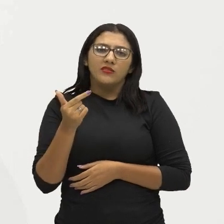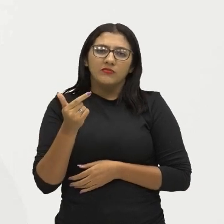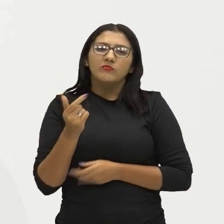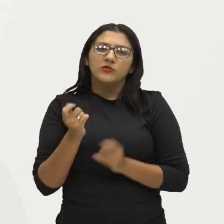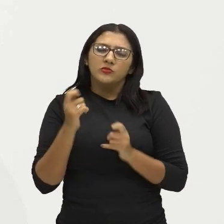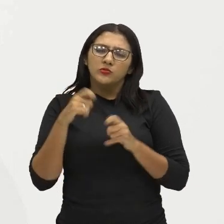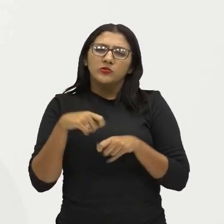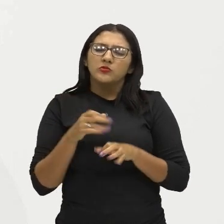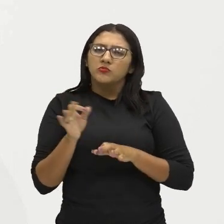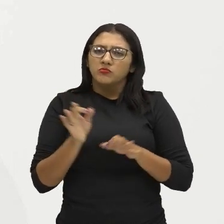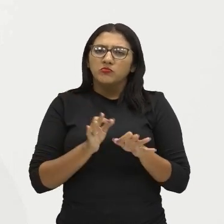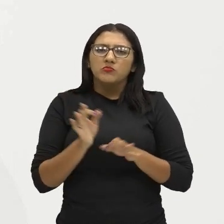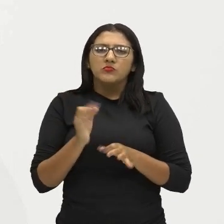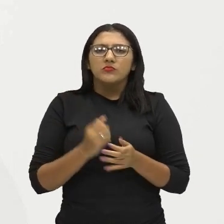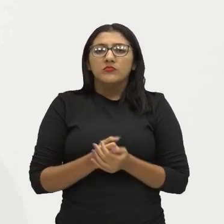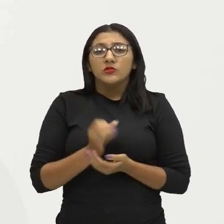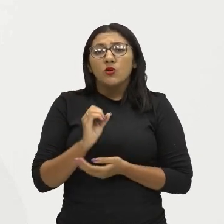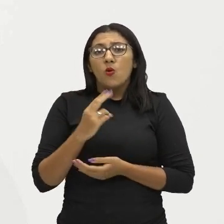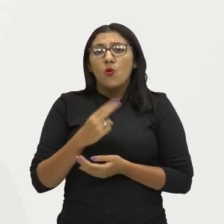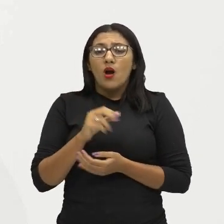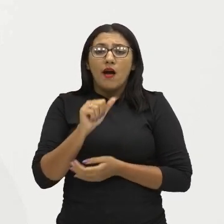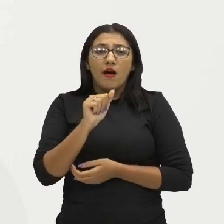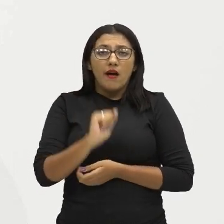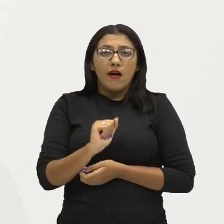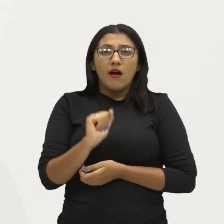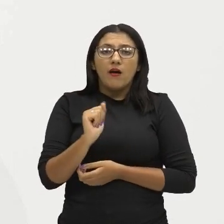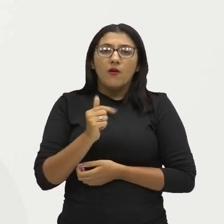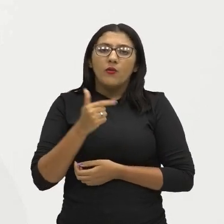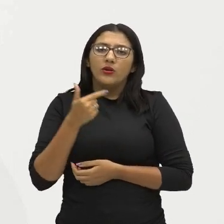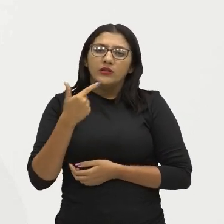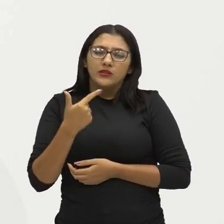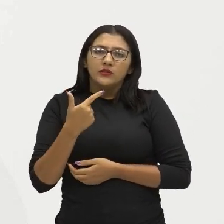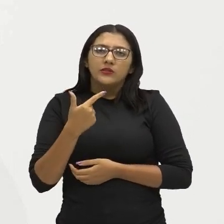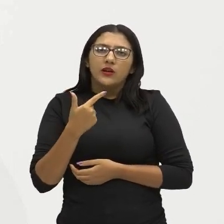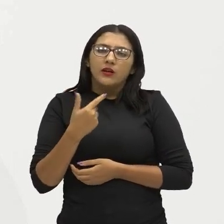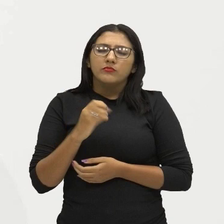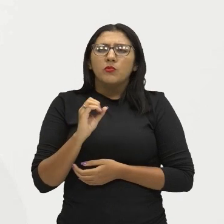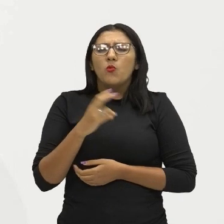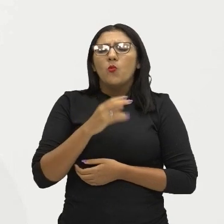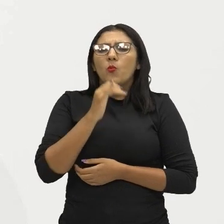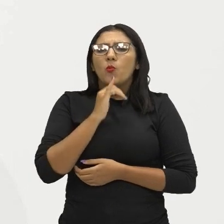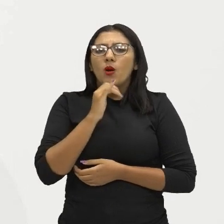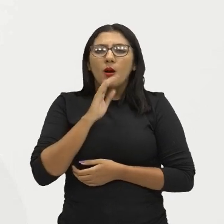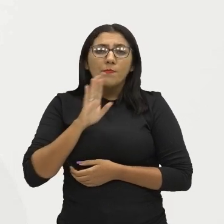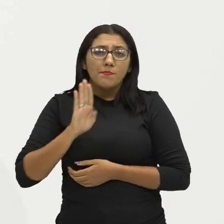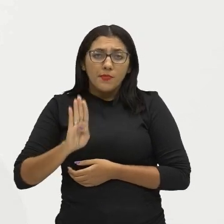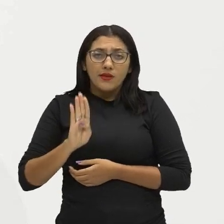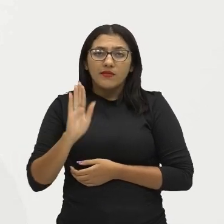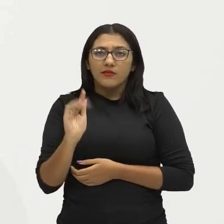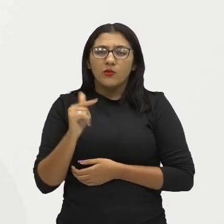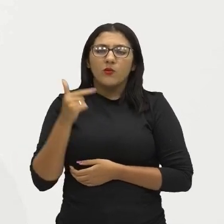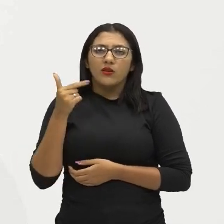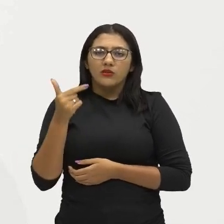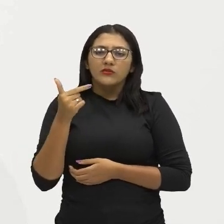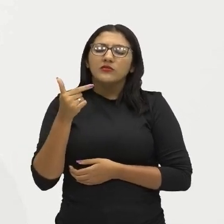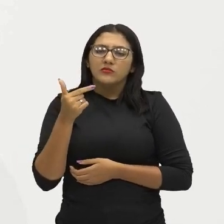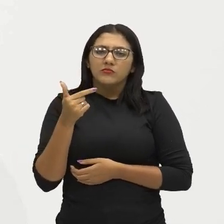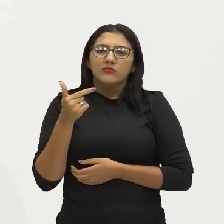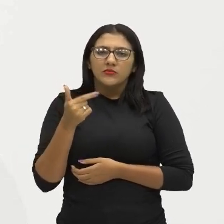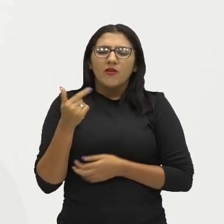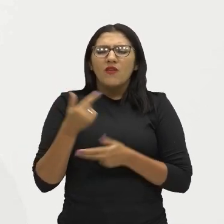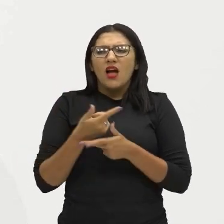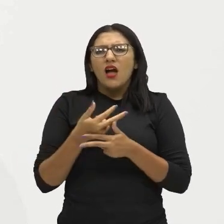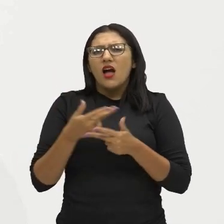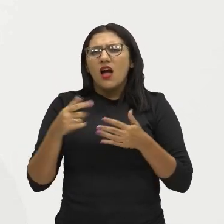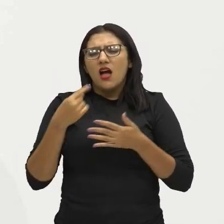olha, eu poderia escrever, olha, a ao quadrado. Eu poderia escrever b ao quadrado. E etc,